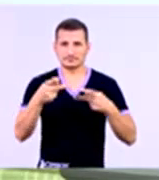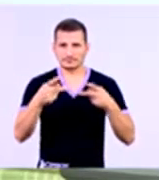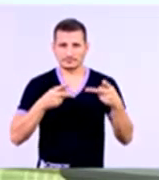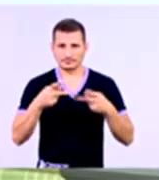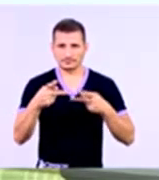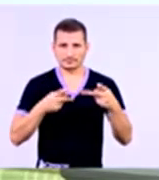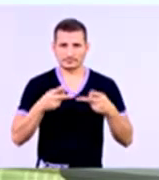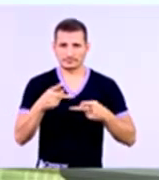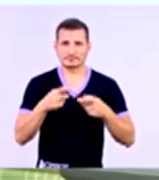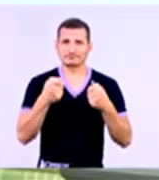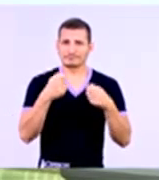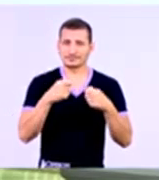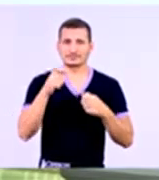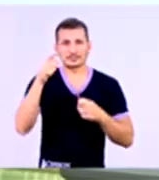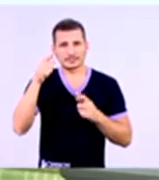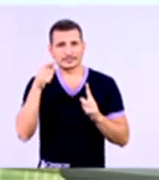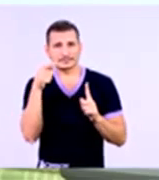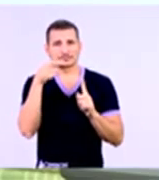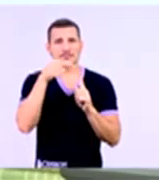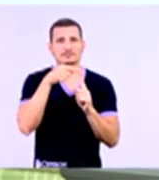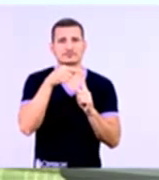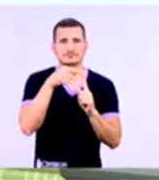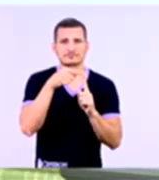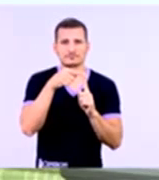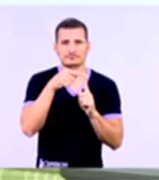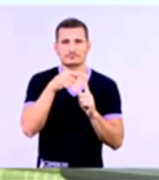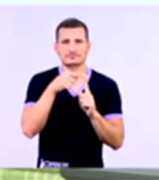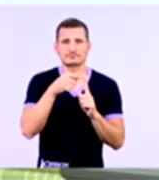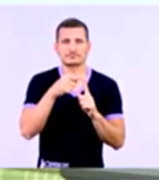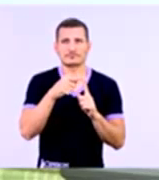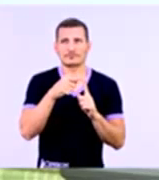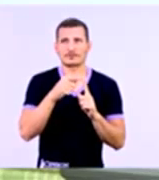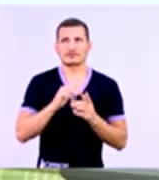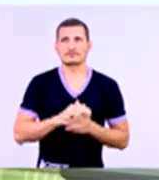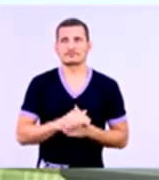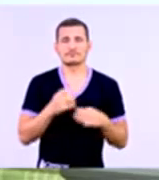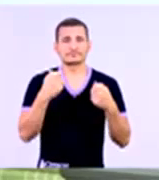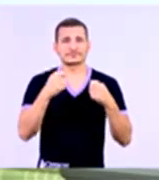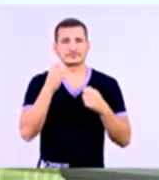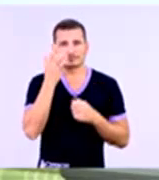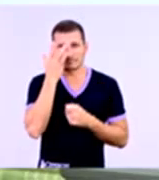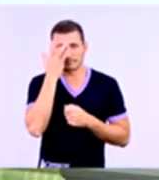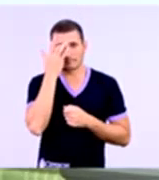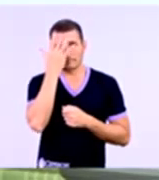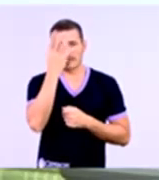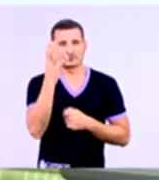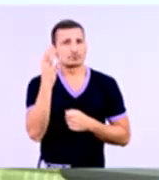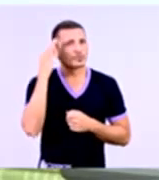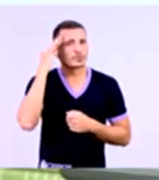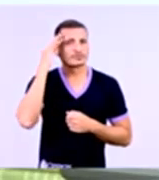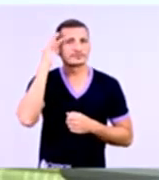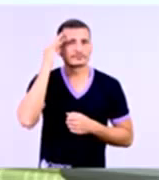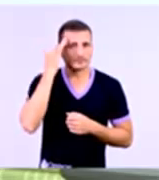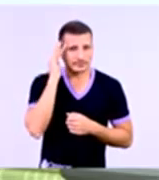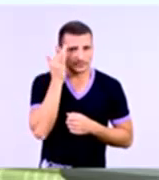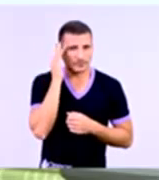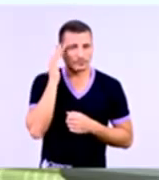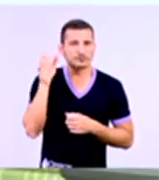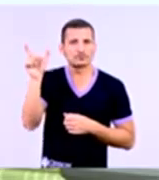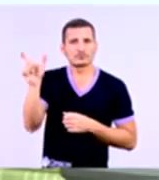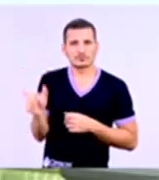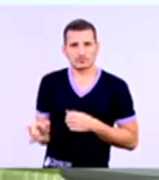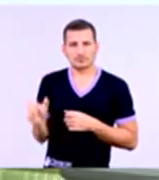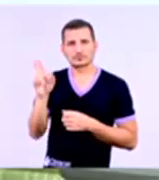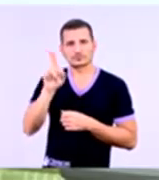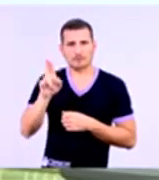ser indicativo, ou seja, precisa ser de fácil assimilação pelo usuário.